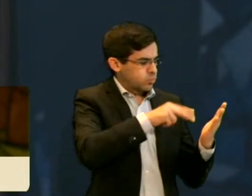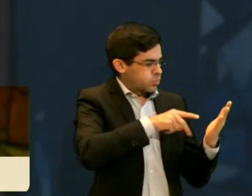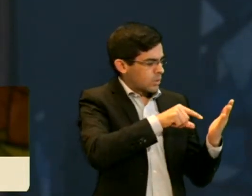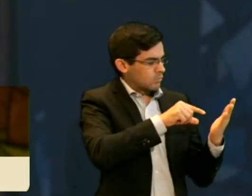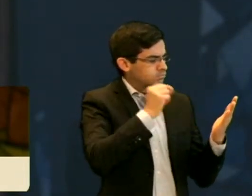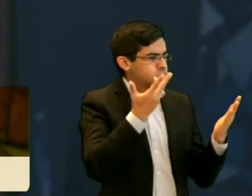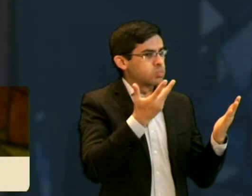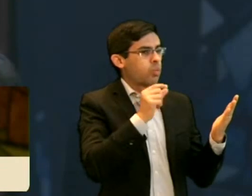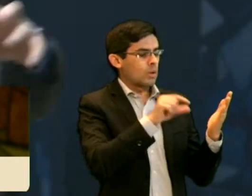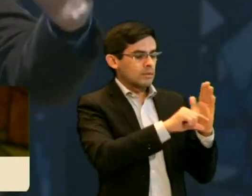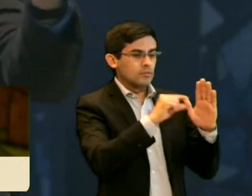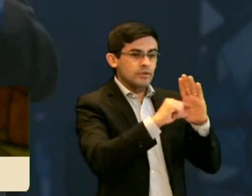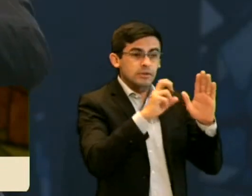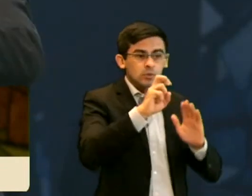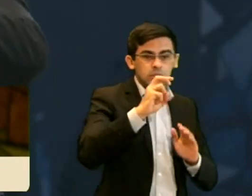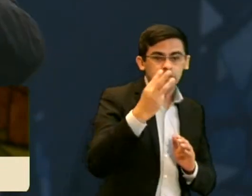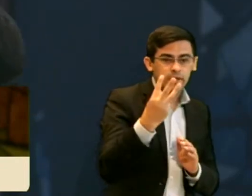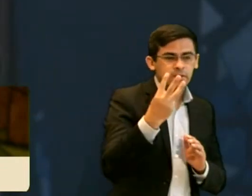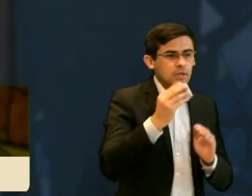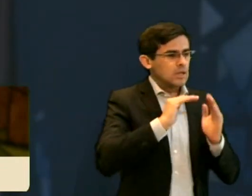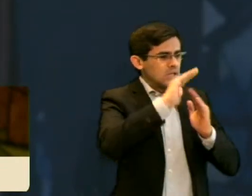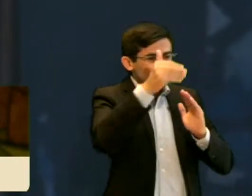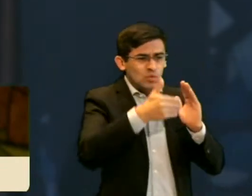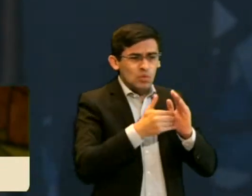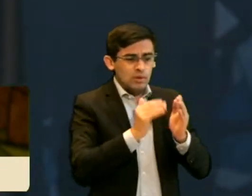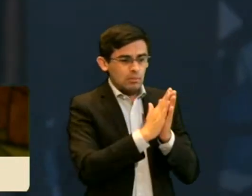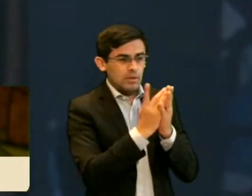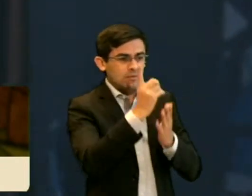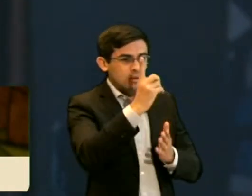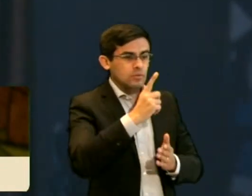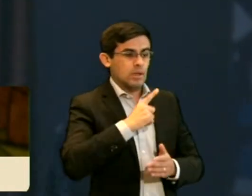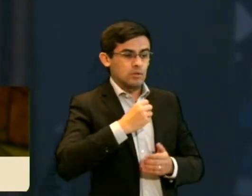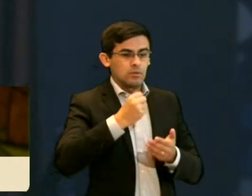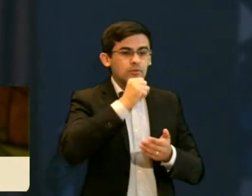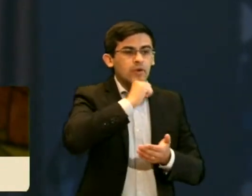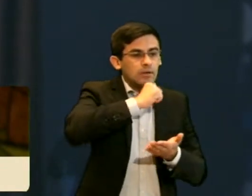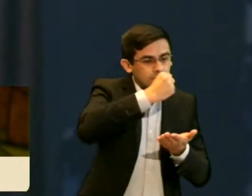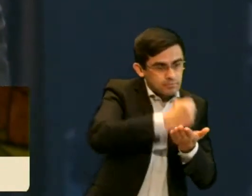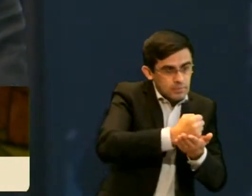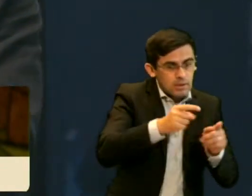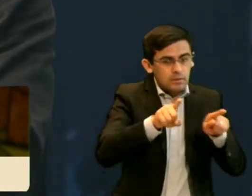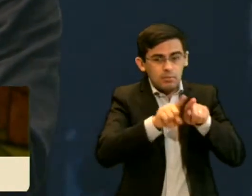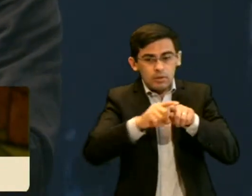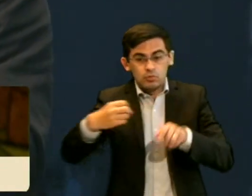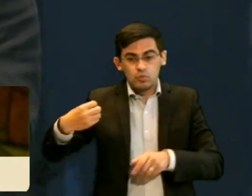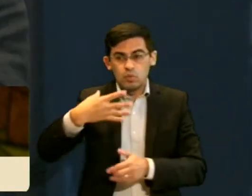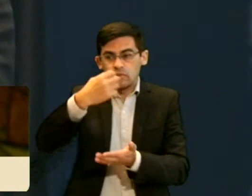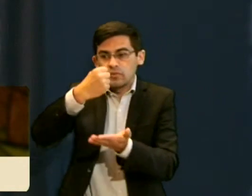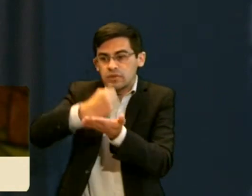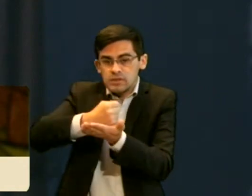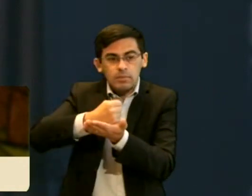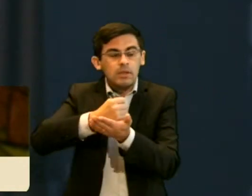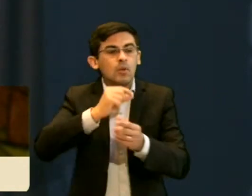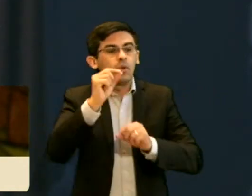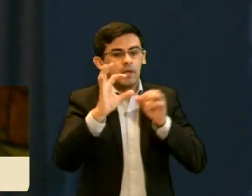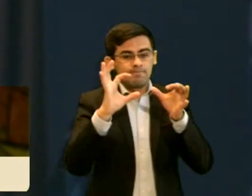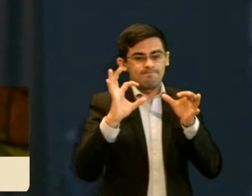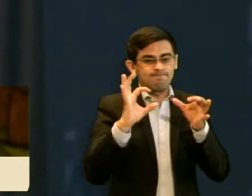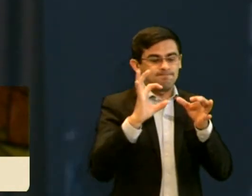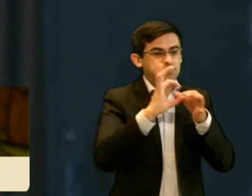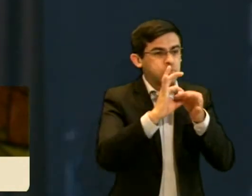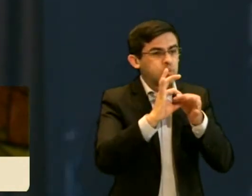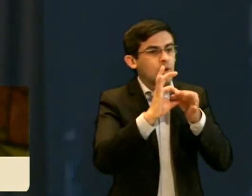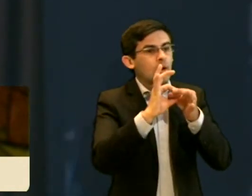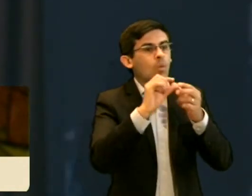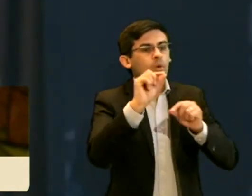expressão, porque ela aparece em toda a Bíblia, tanto no Antigo como no Novo Testamento, e ela está associada